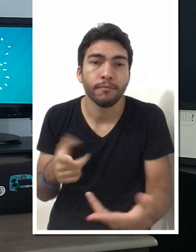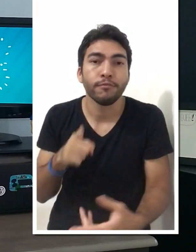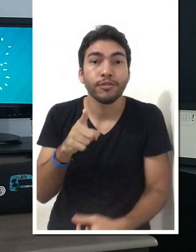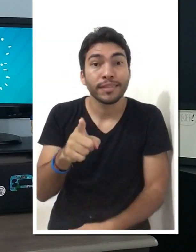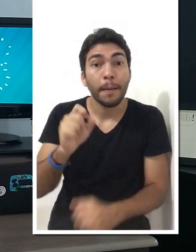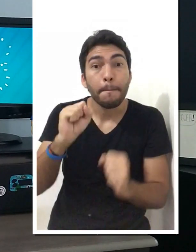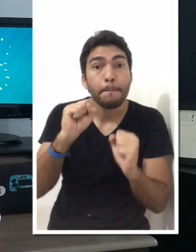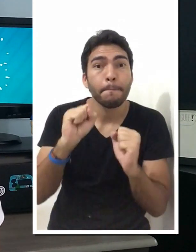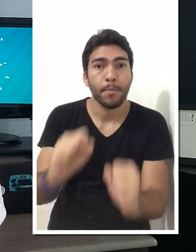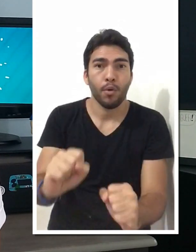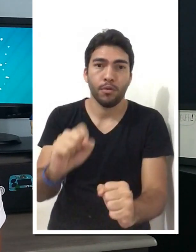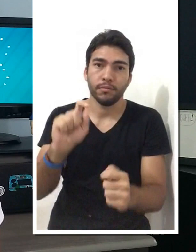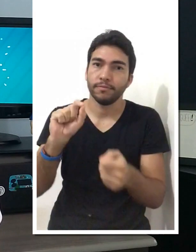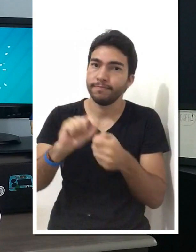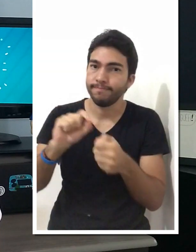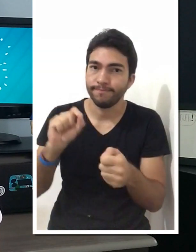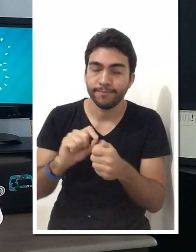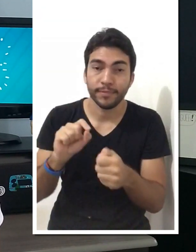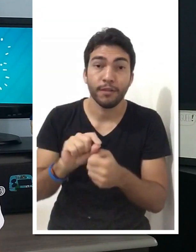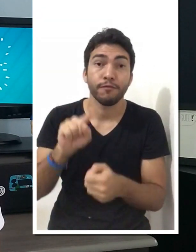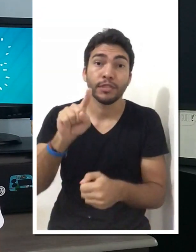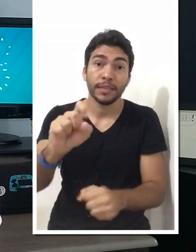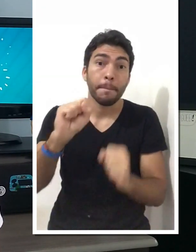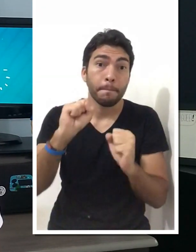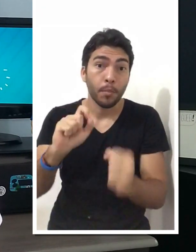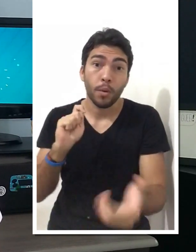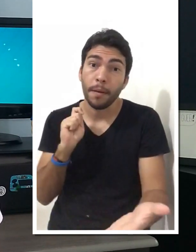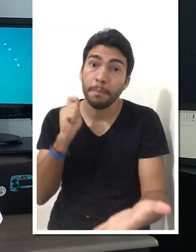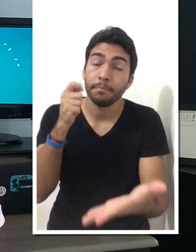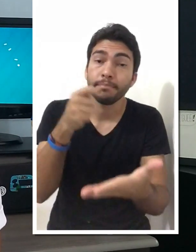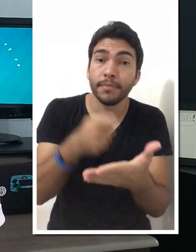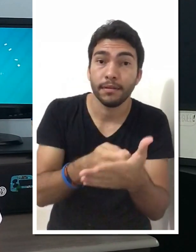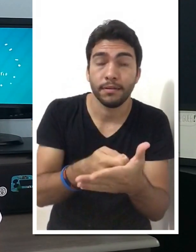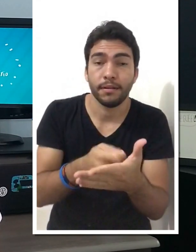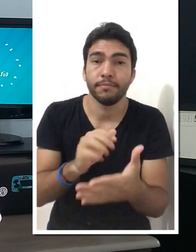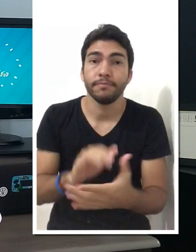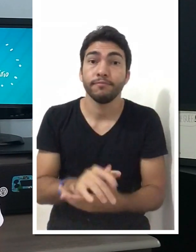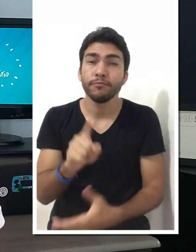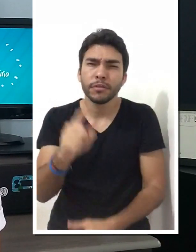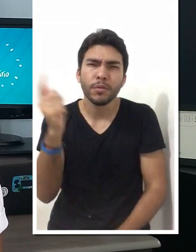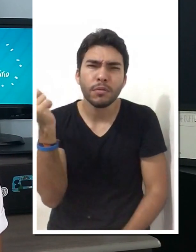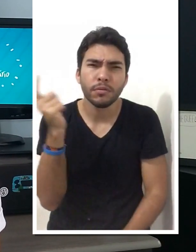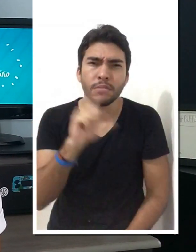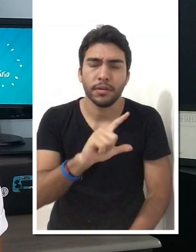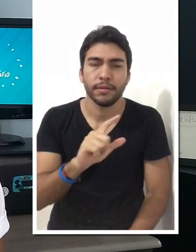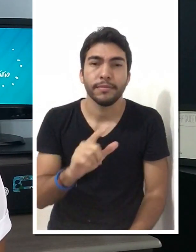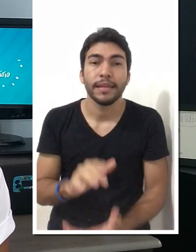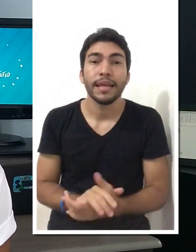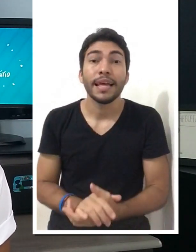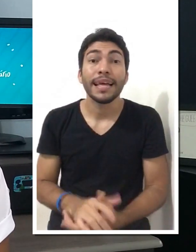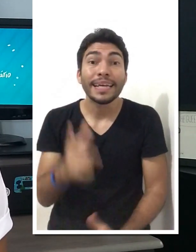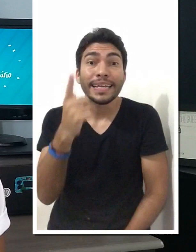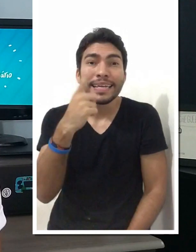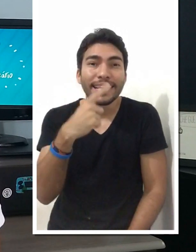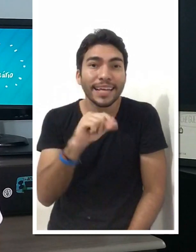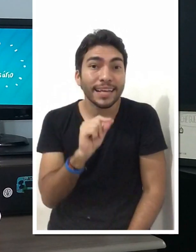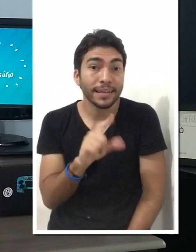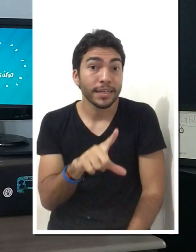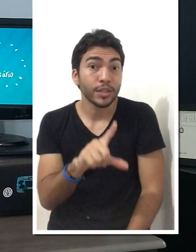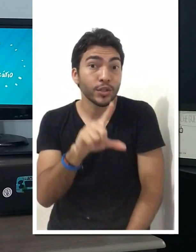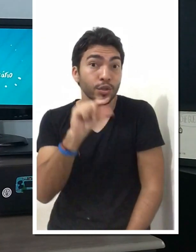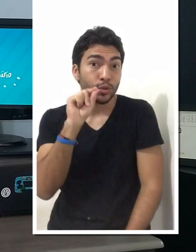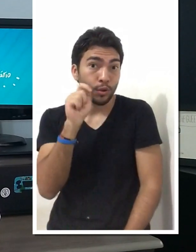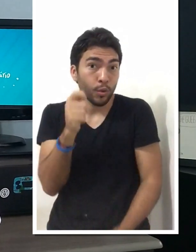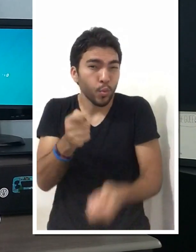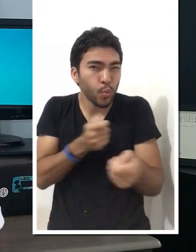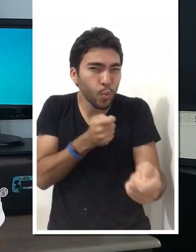que você recebe. Então, o melhor tratamento é esse. Quem decide o melhor é você, junto com o seu